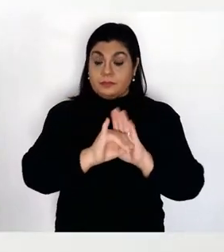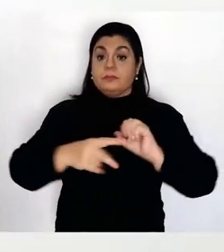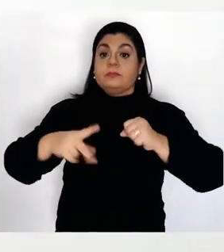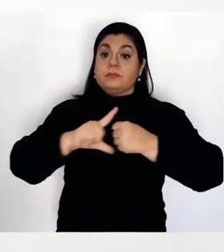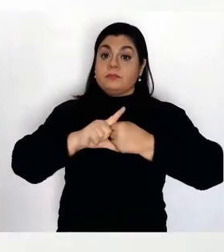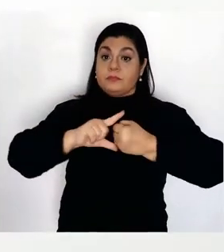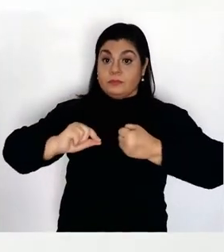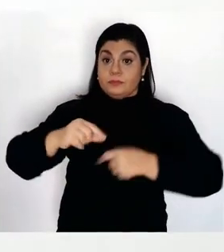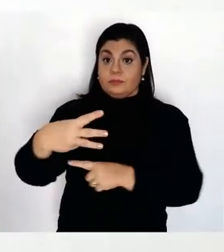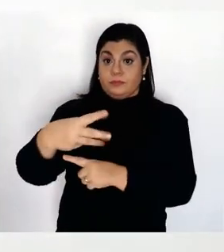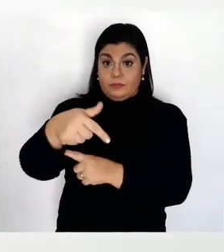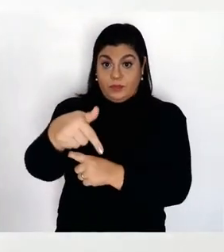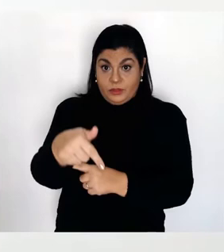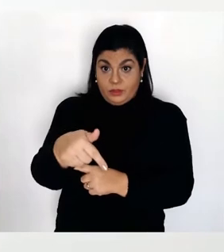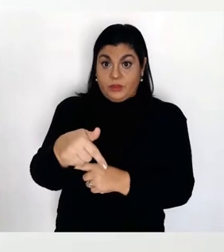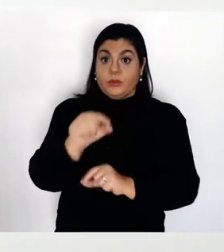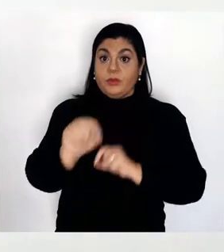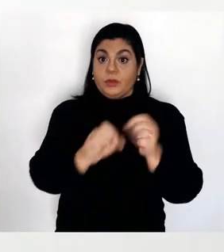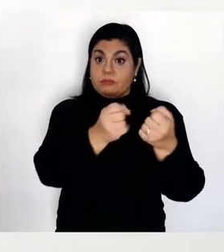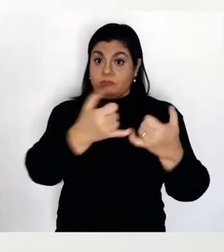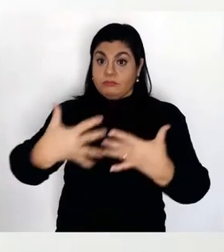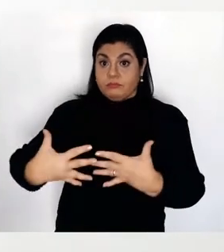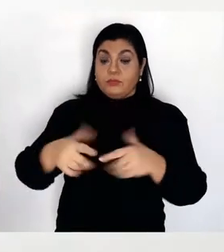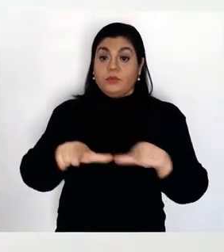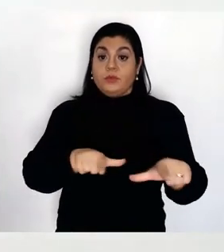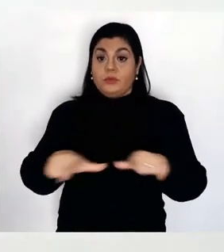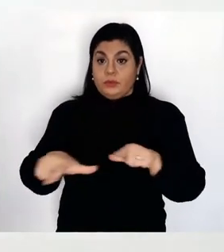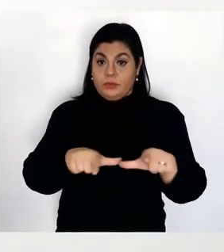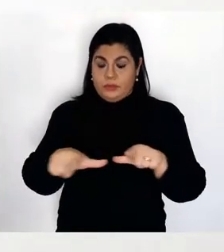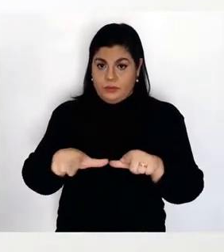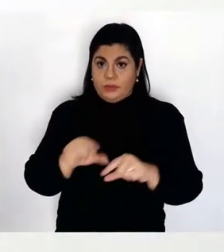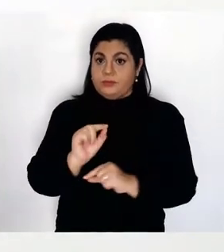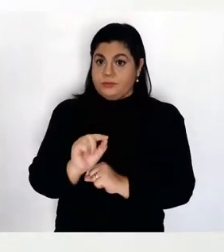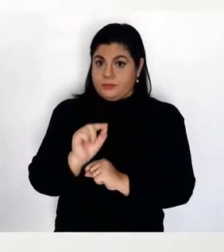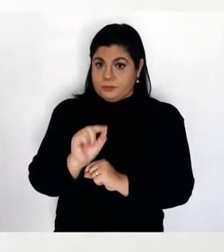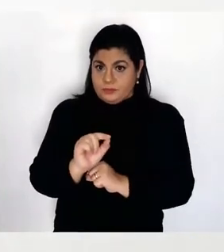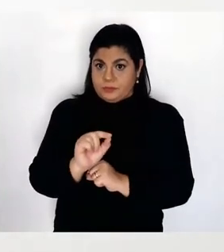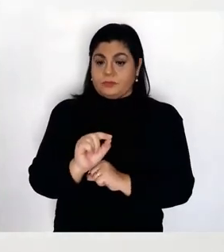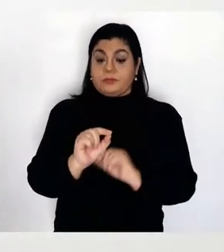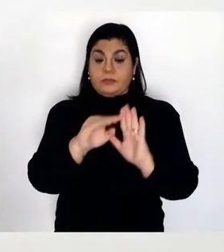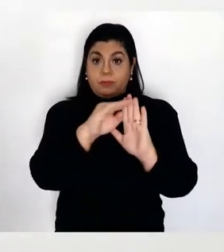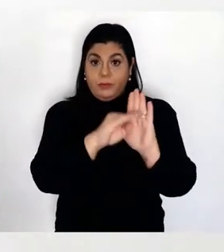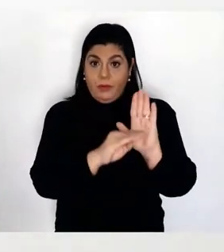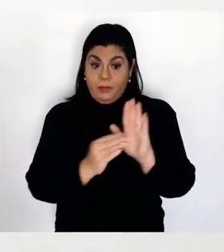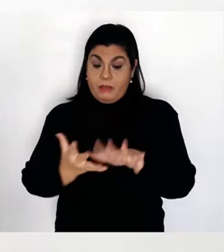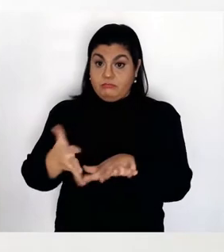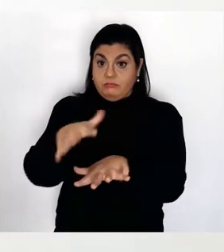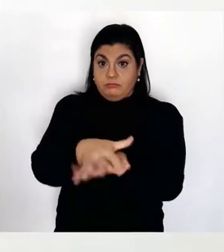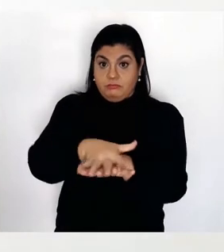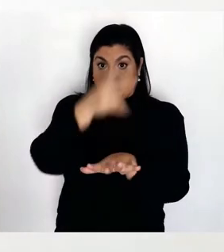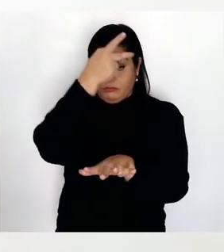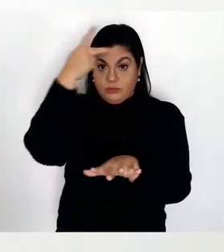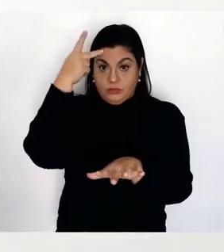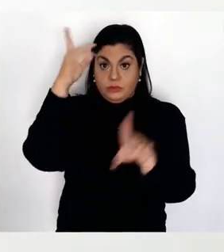artigo 37, discorre sobre o trabalho, mencionando que constitui modo de inclusão da pessoa